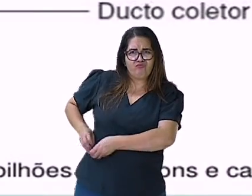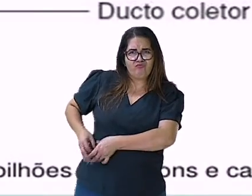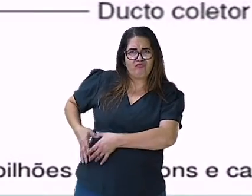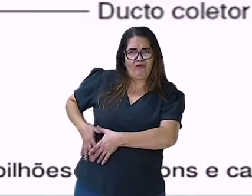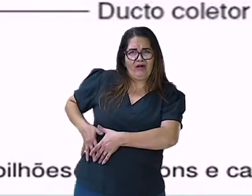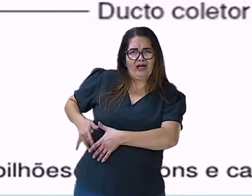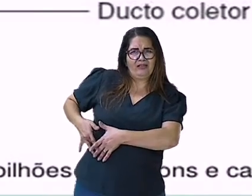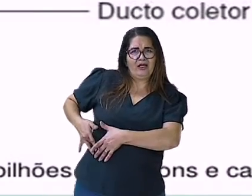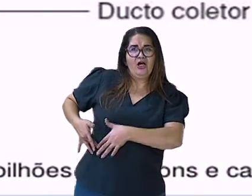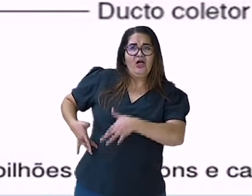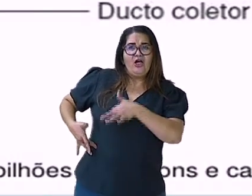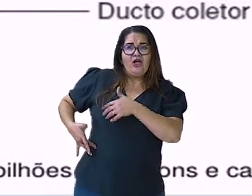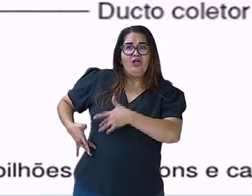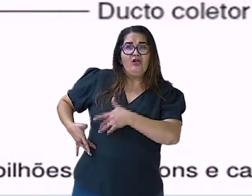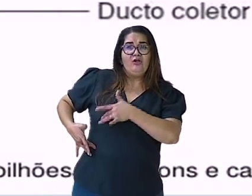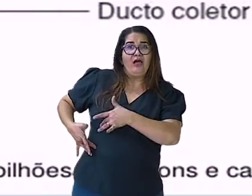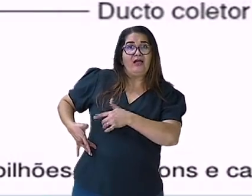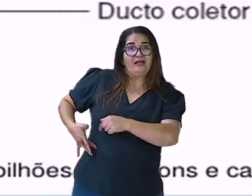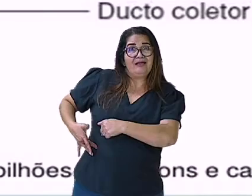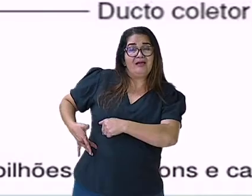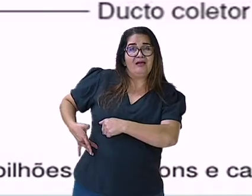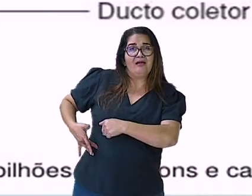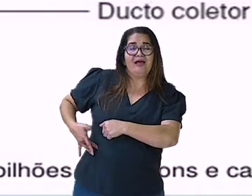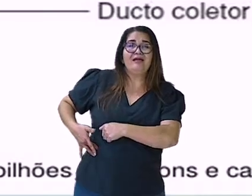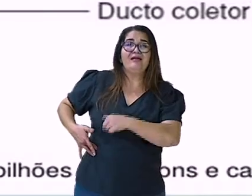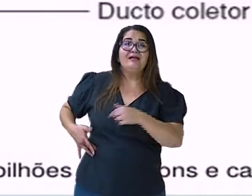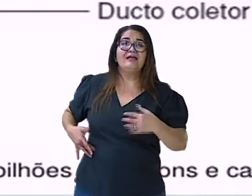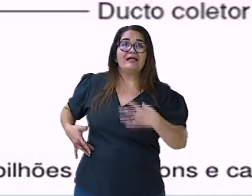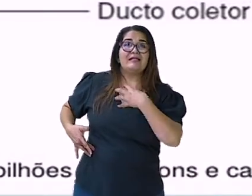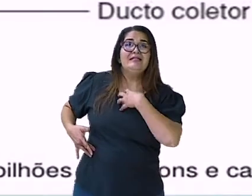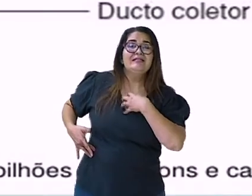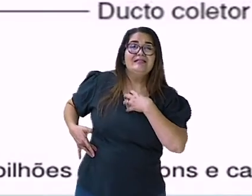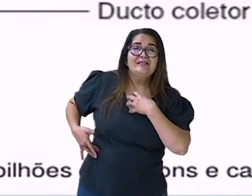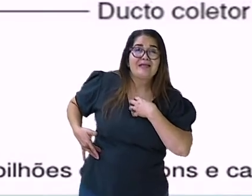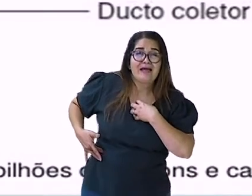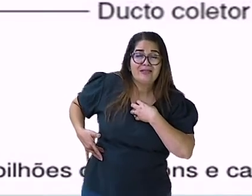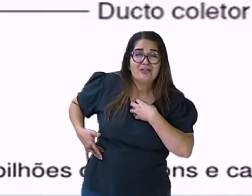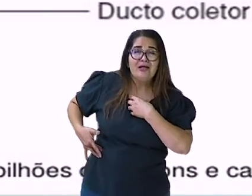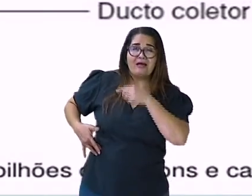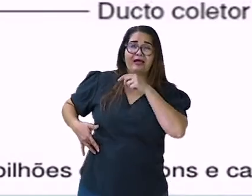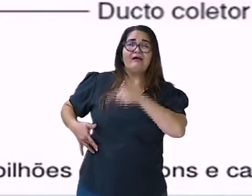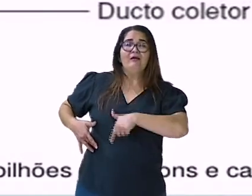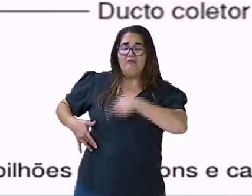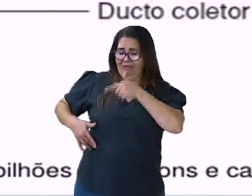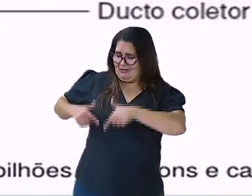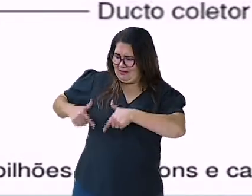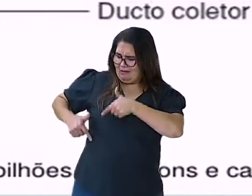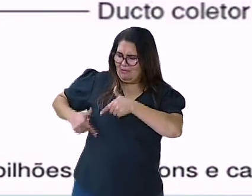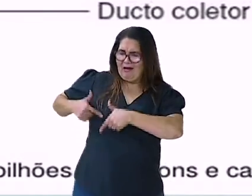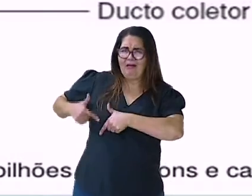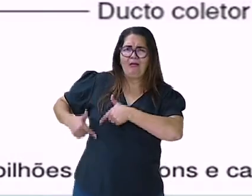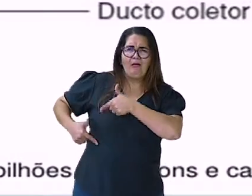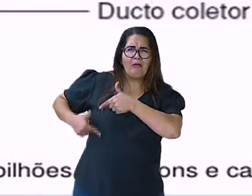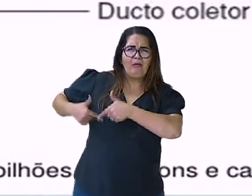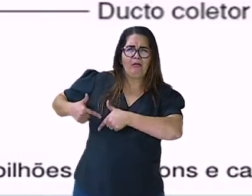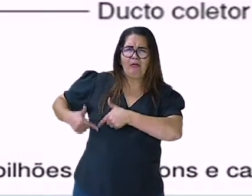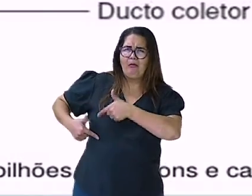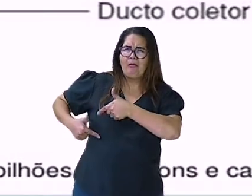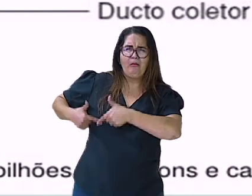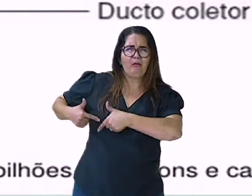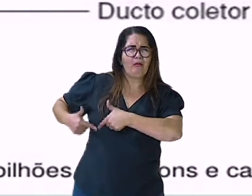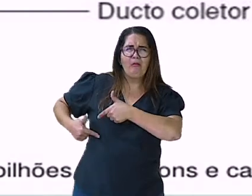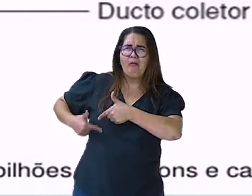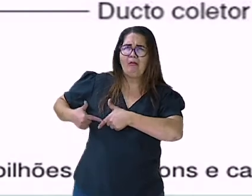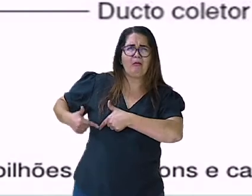um néfron desse. E aí ele começa a não trabalhar da maneira correta. Parar para pensar. O que